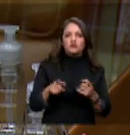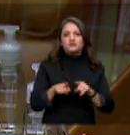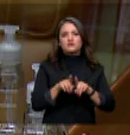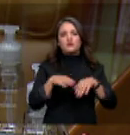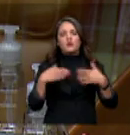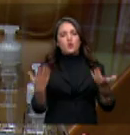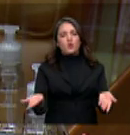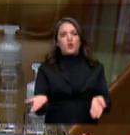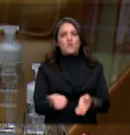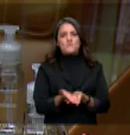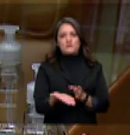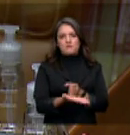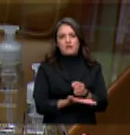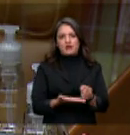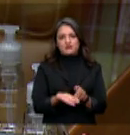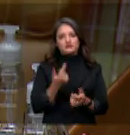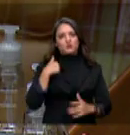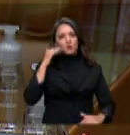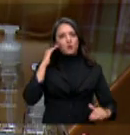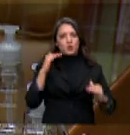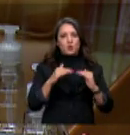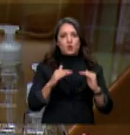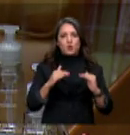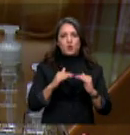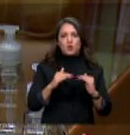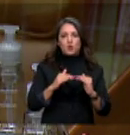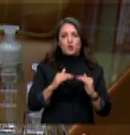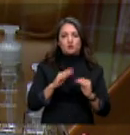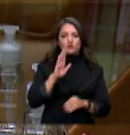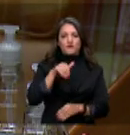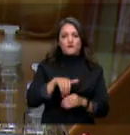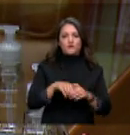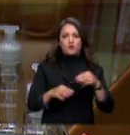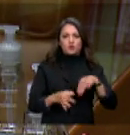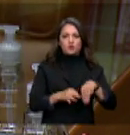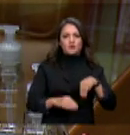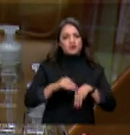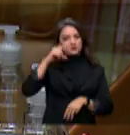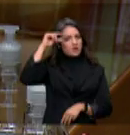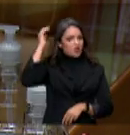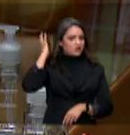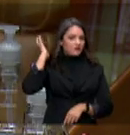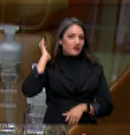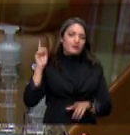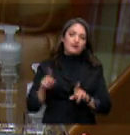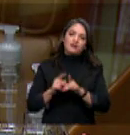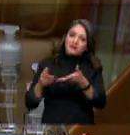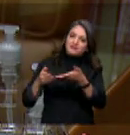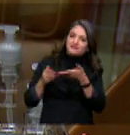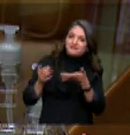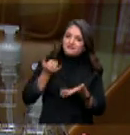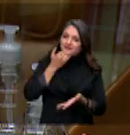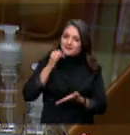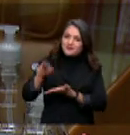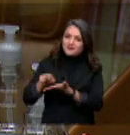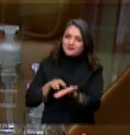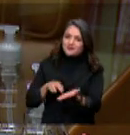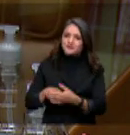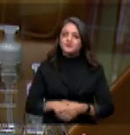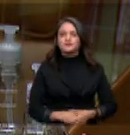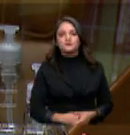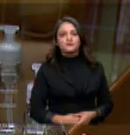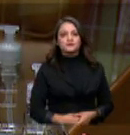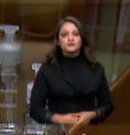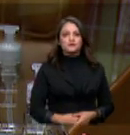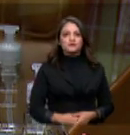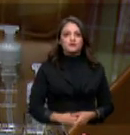Eu estou acompanhando a divergência inaugurada pela ministra Rosa Weber, mais uma vez pedindo vênia ao ministro relator.